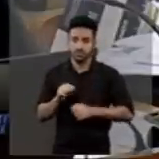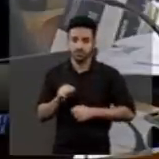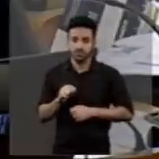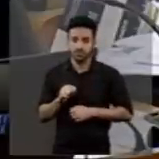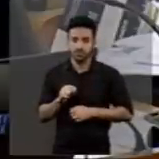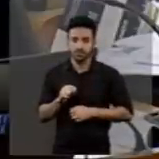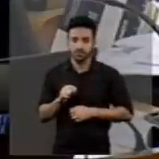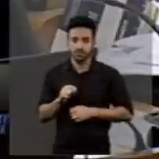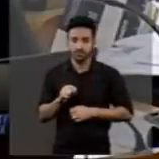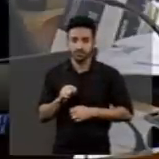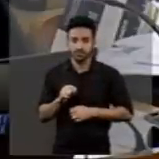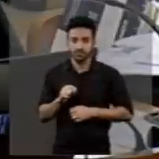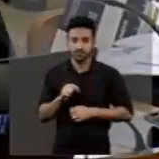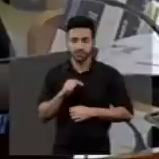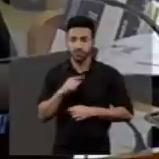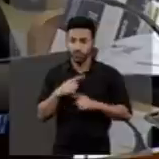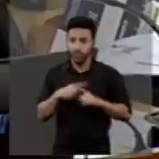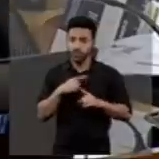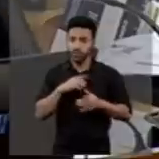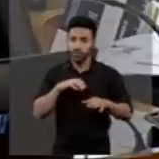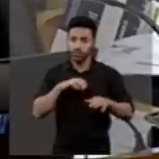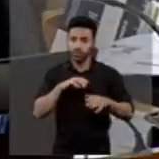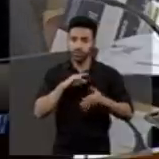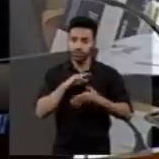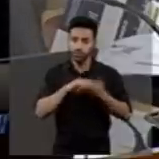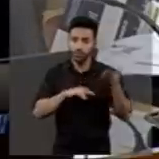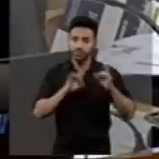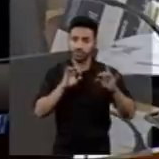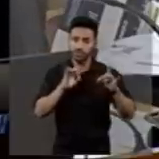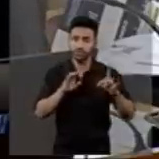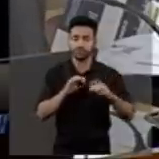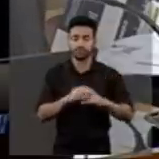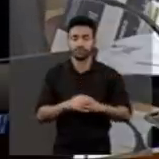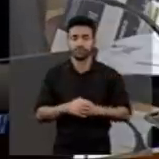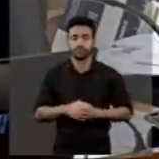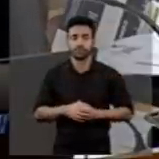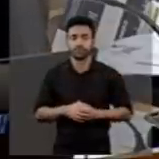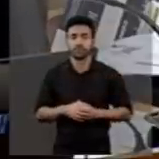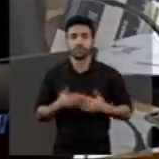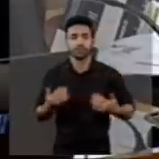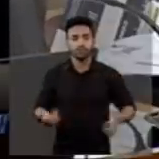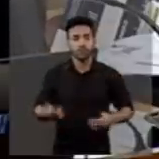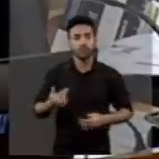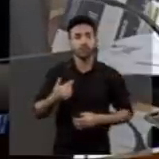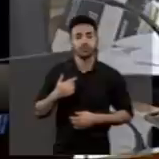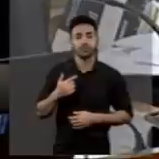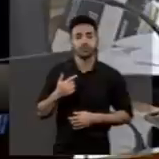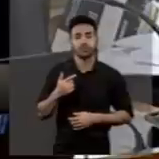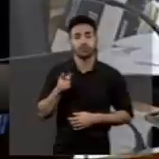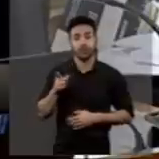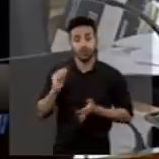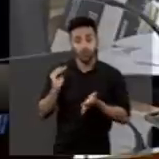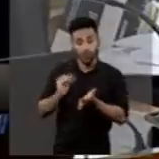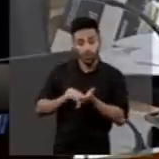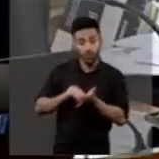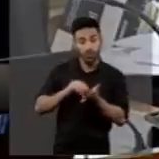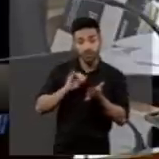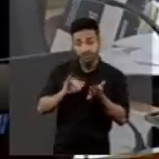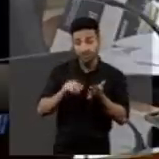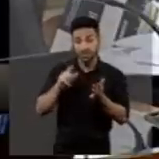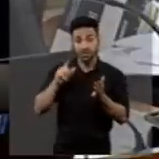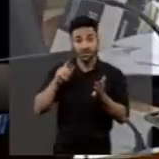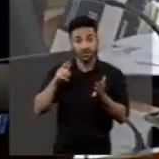detentora do registro especial. Ou seja, já se exige aqui uma reiteração da